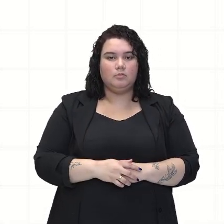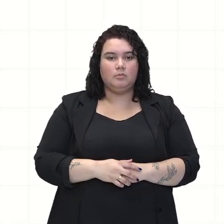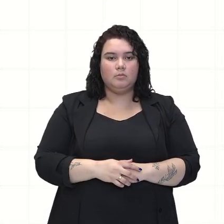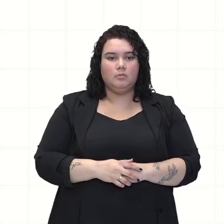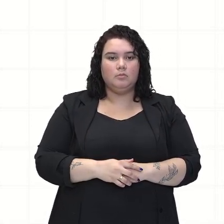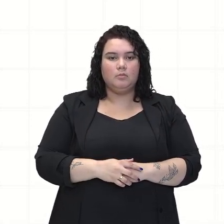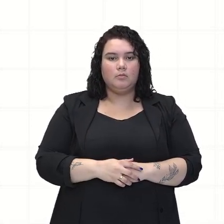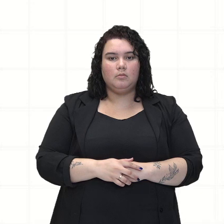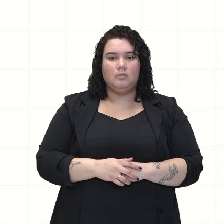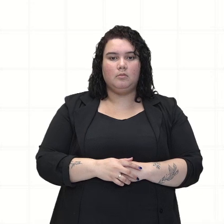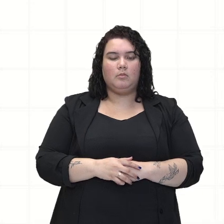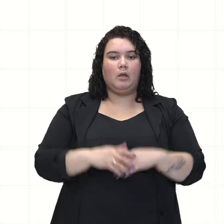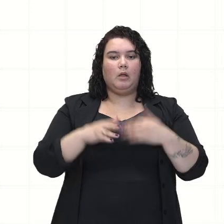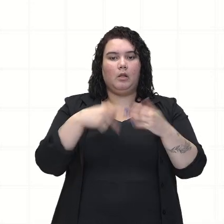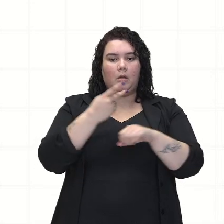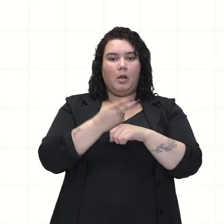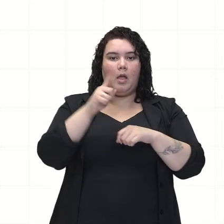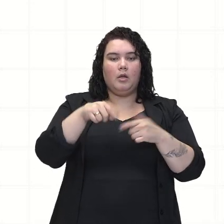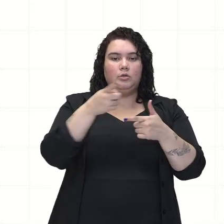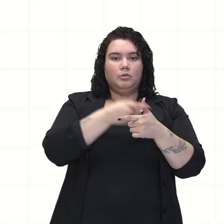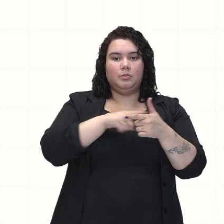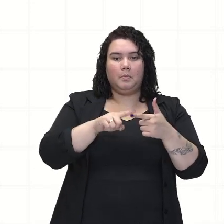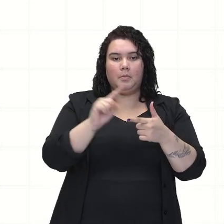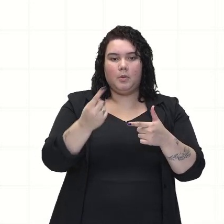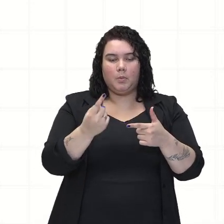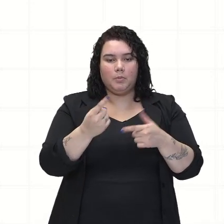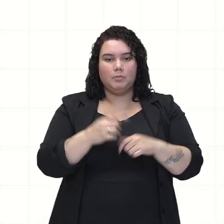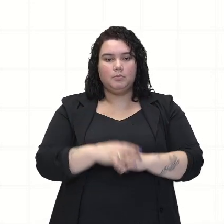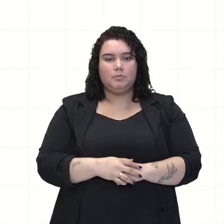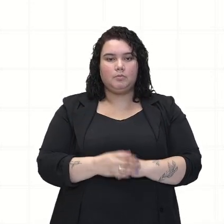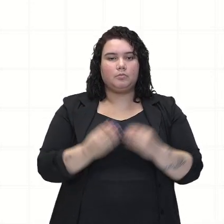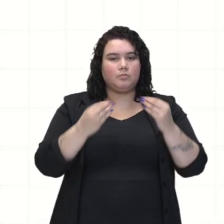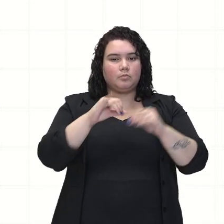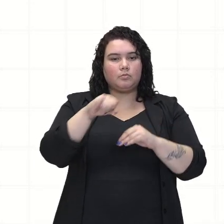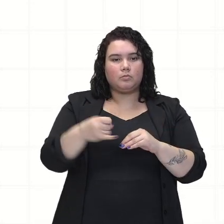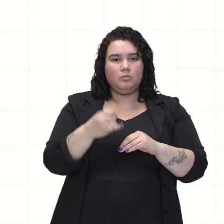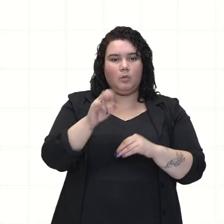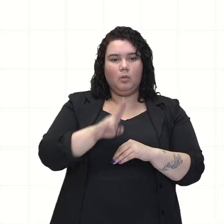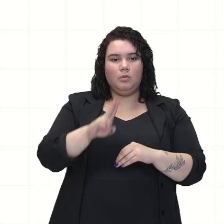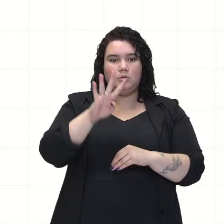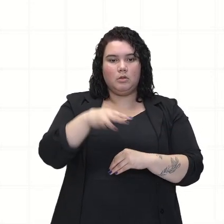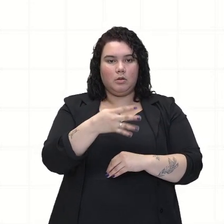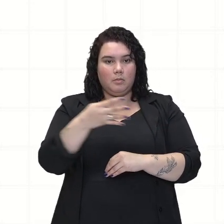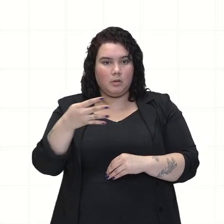dividir por 1.000, né? Mas vamos colocar, aproveitar que nós estamos com a tabelinha aqui, ó,